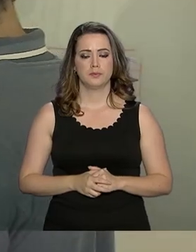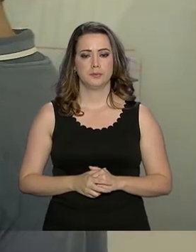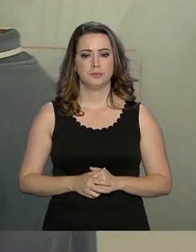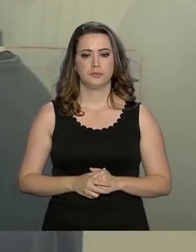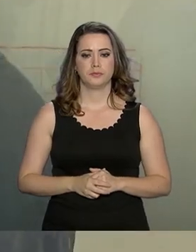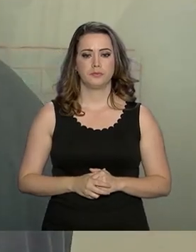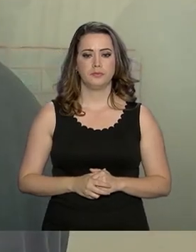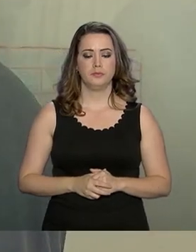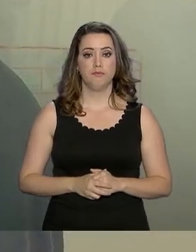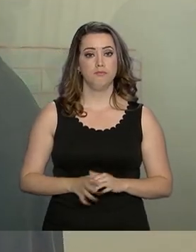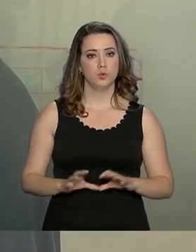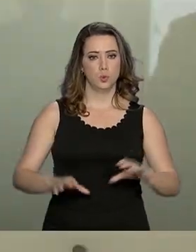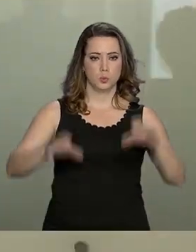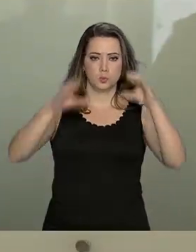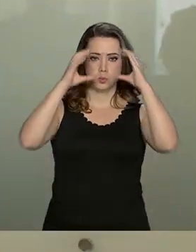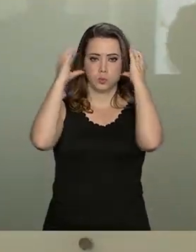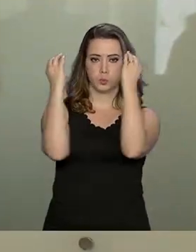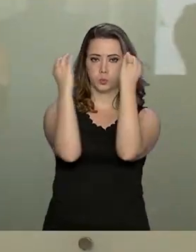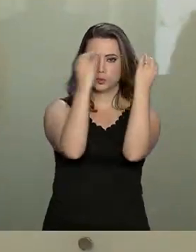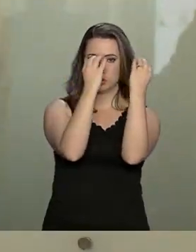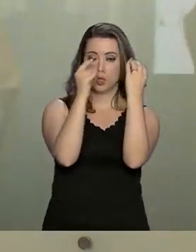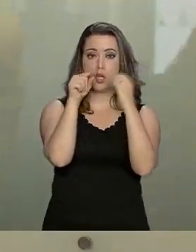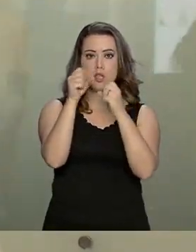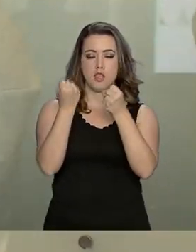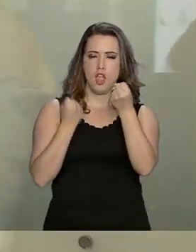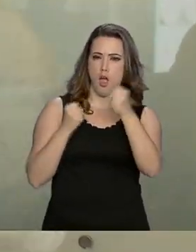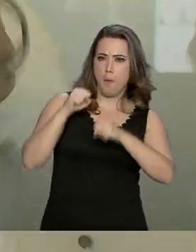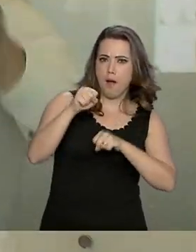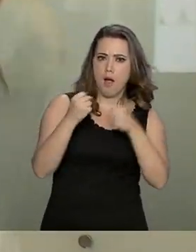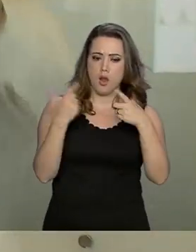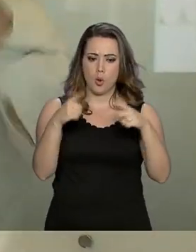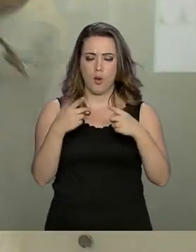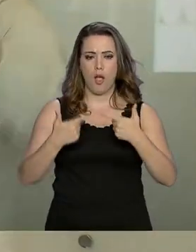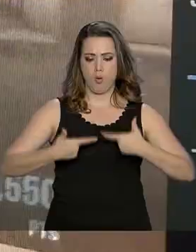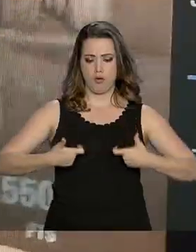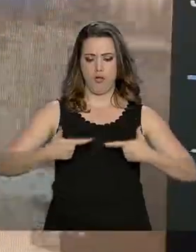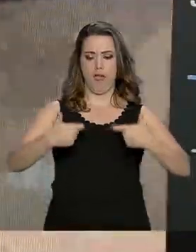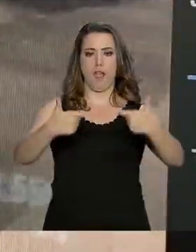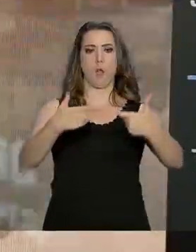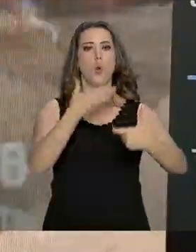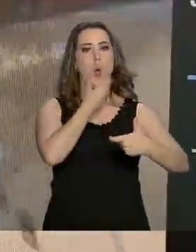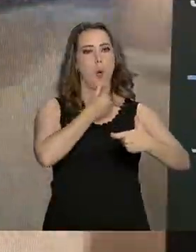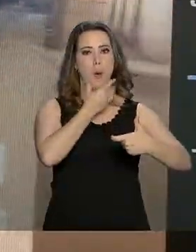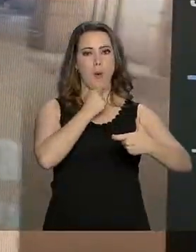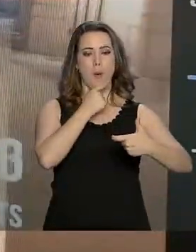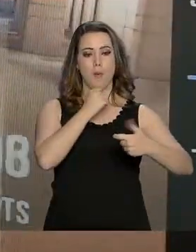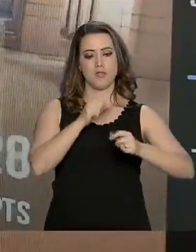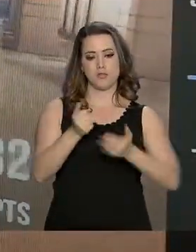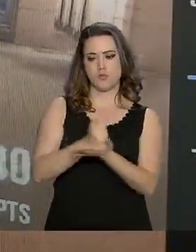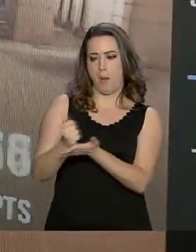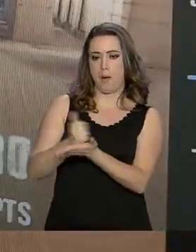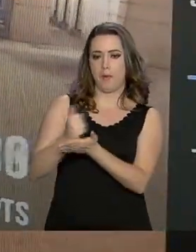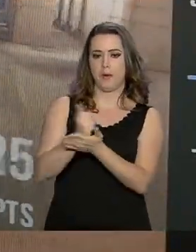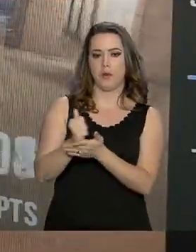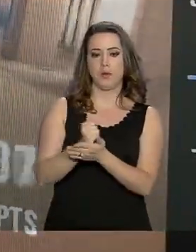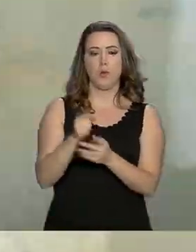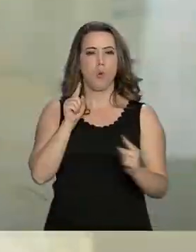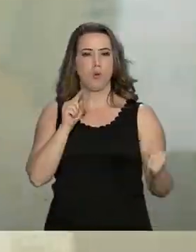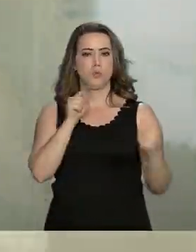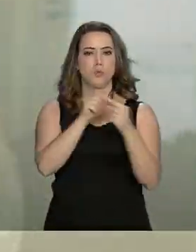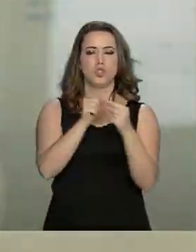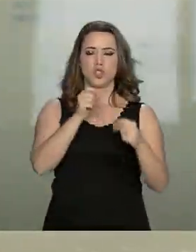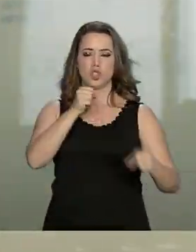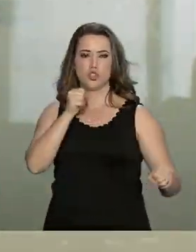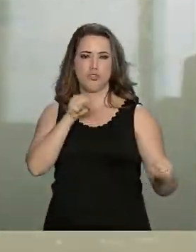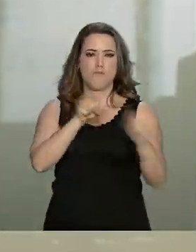óculos na cara eo jogador é transportado para uma guerra entre homem e máquina com o objetivo de matar robôs